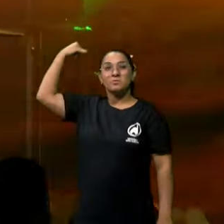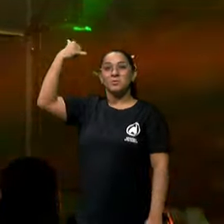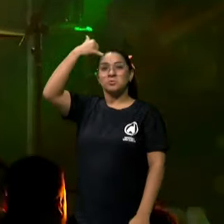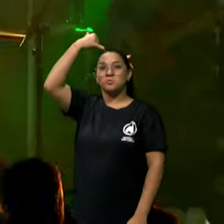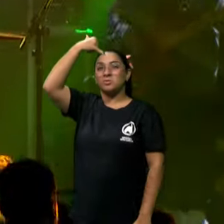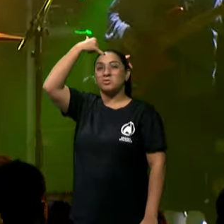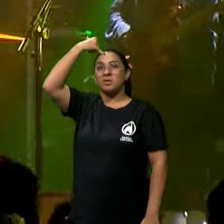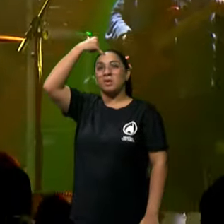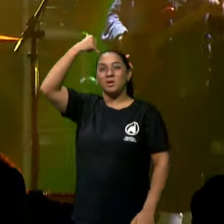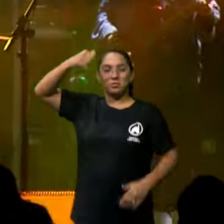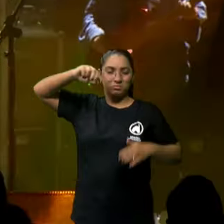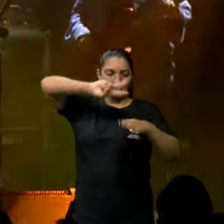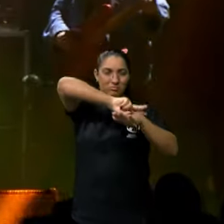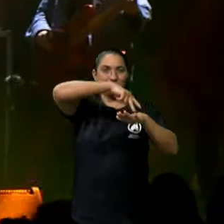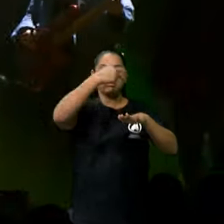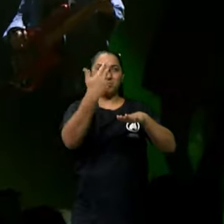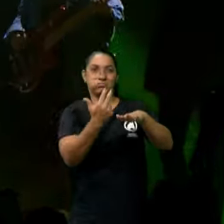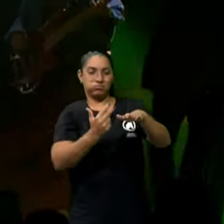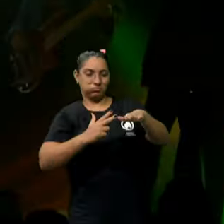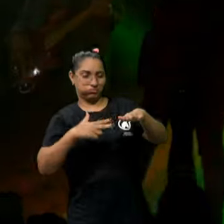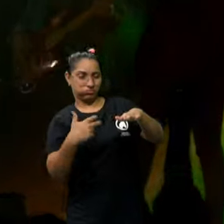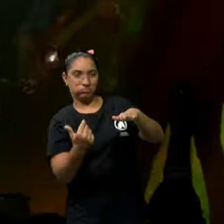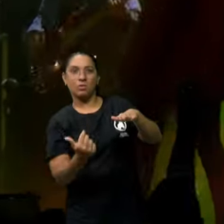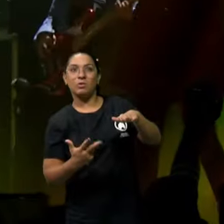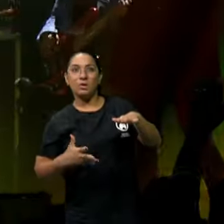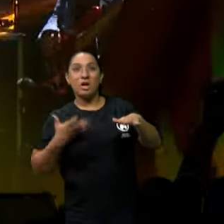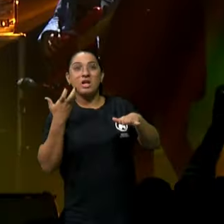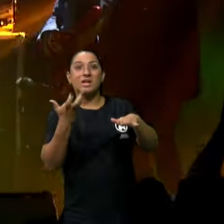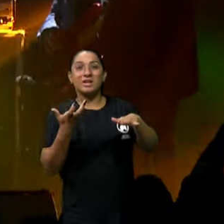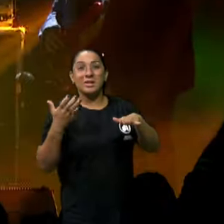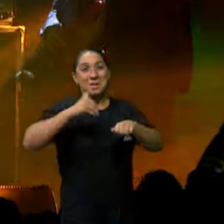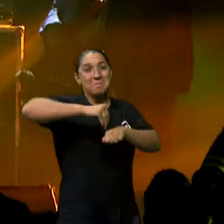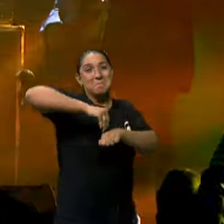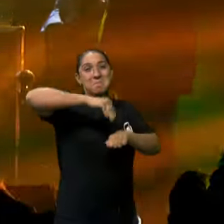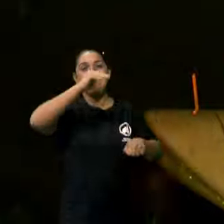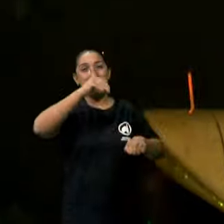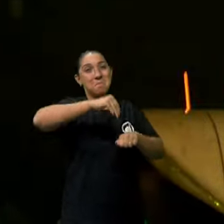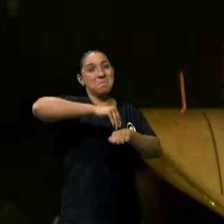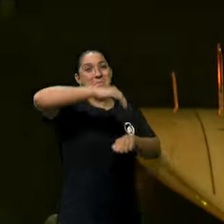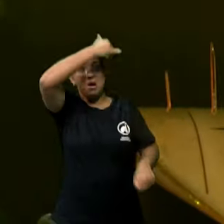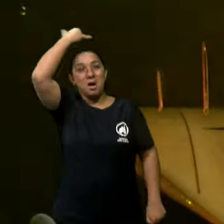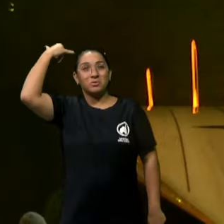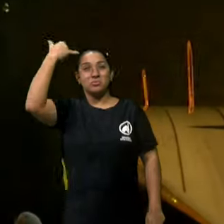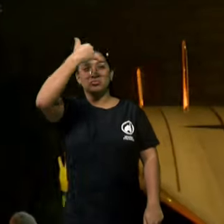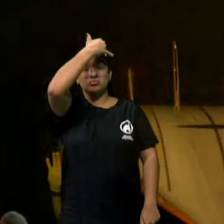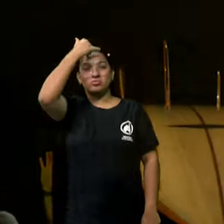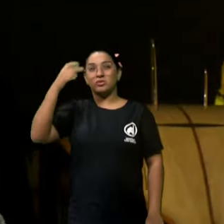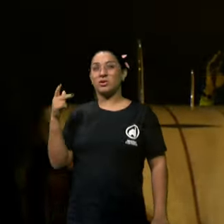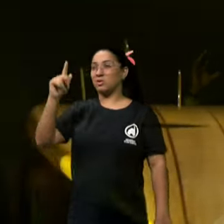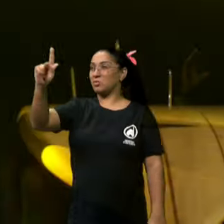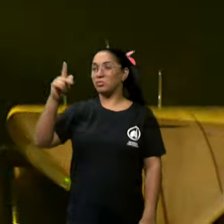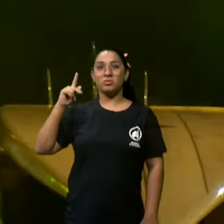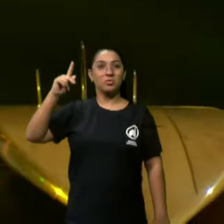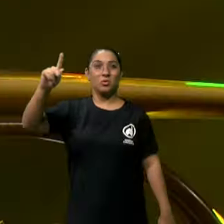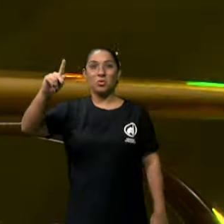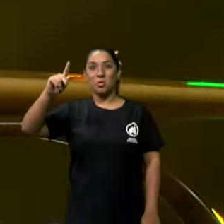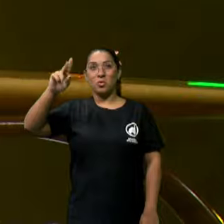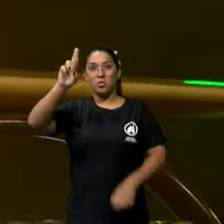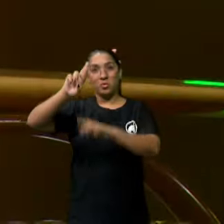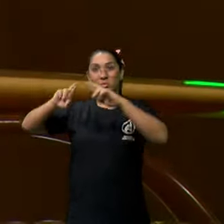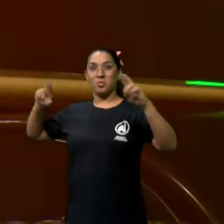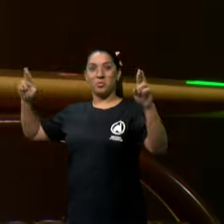veio nos impregnar mais uma vez com o olho da tua unção com o olho da tua opção fica lá